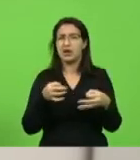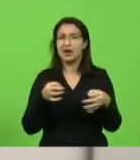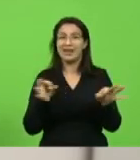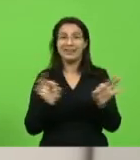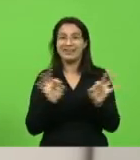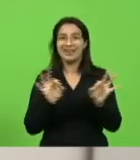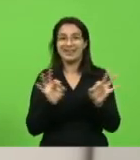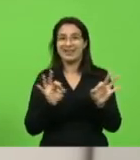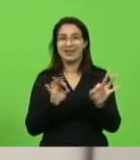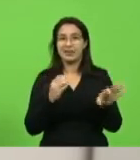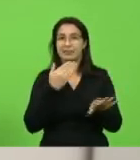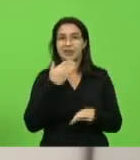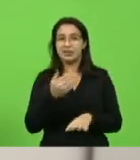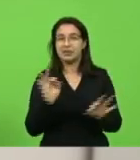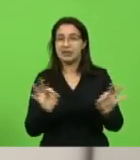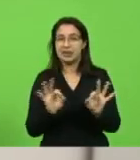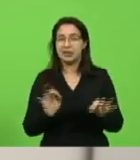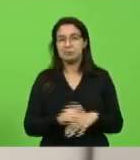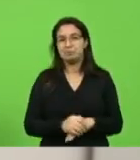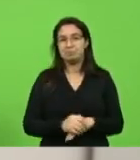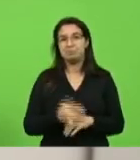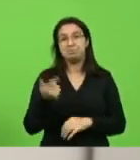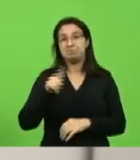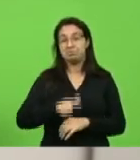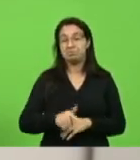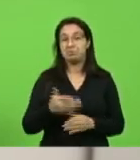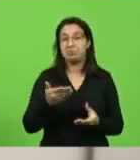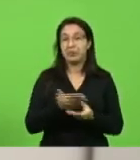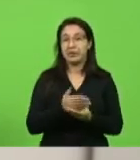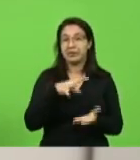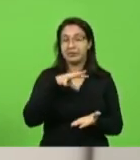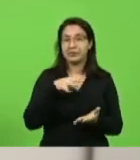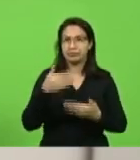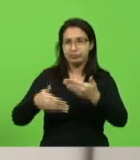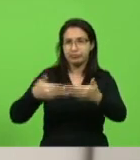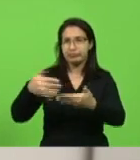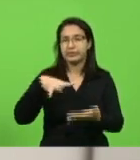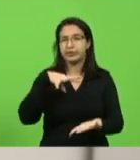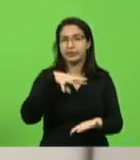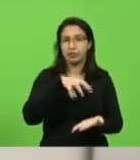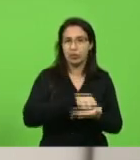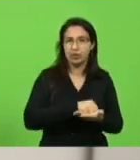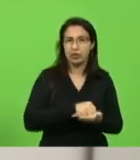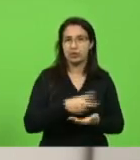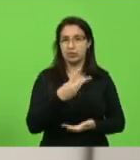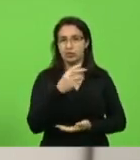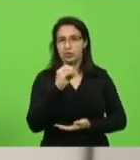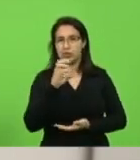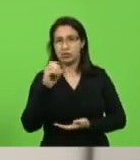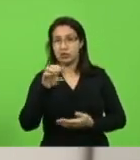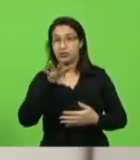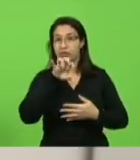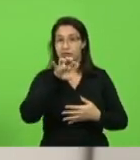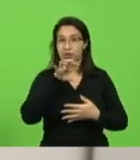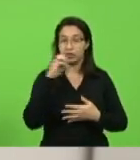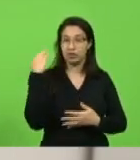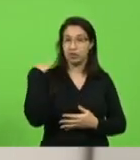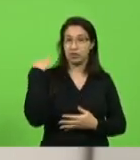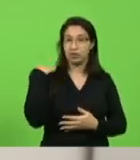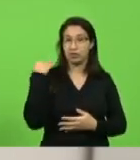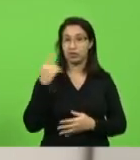existiu. Além de que o processo de contratação dos 200 ventiladores pulmonares está eivado